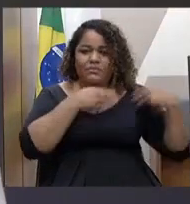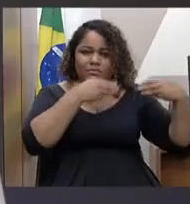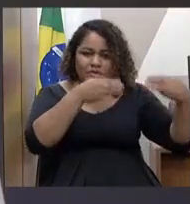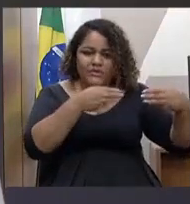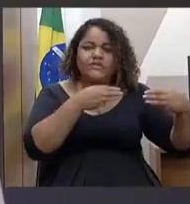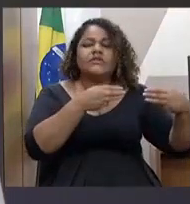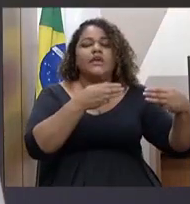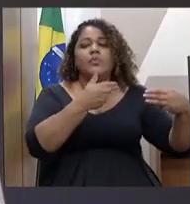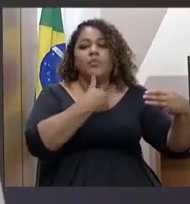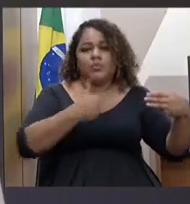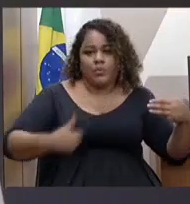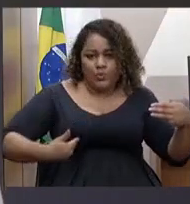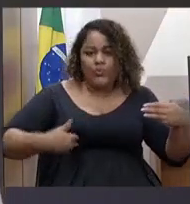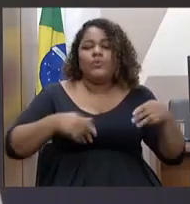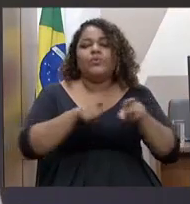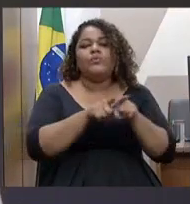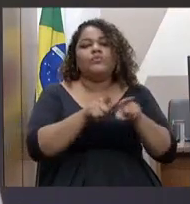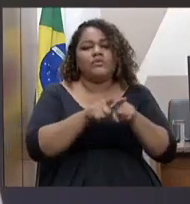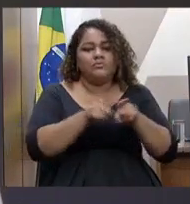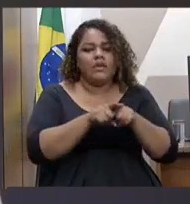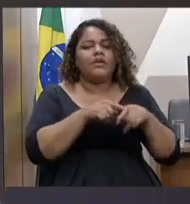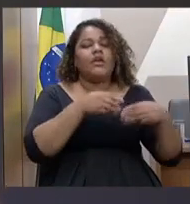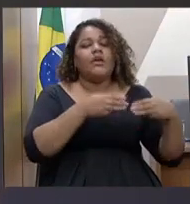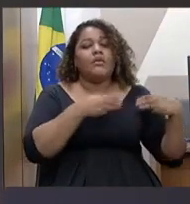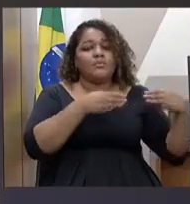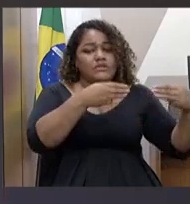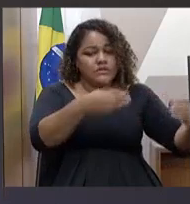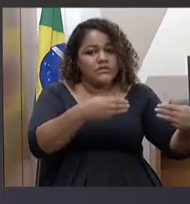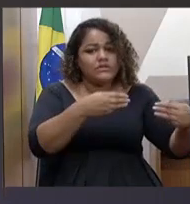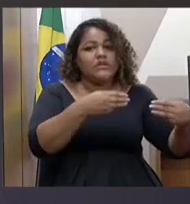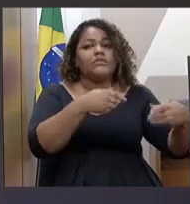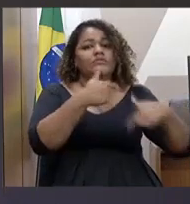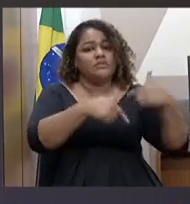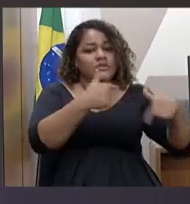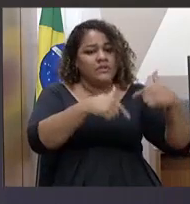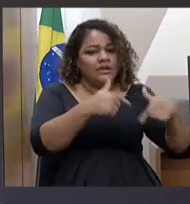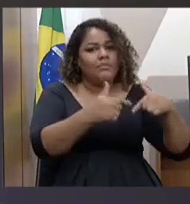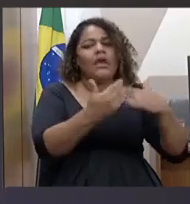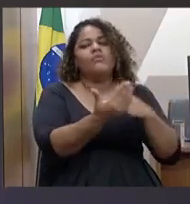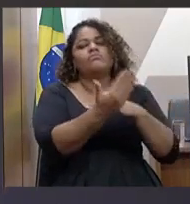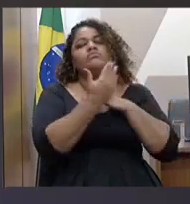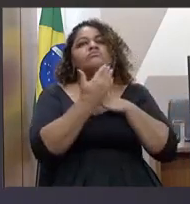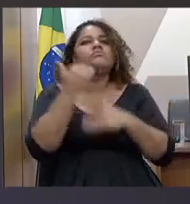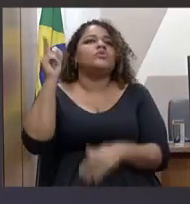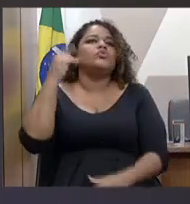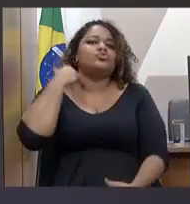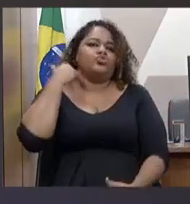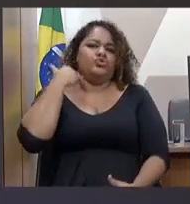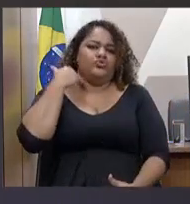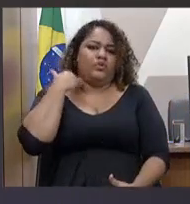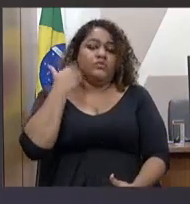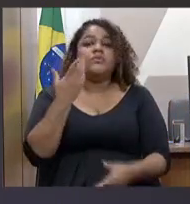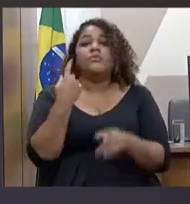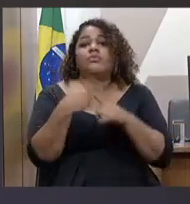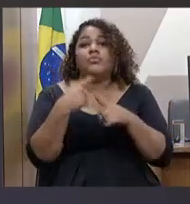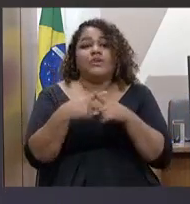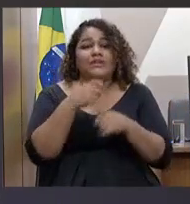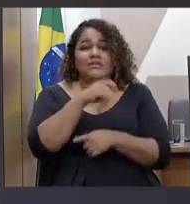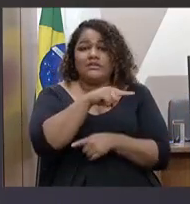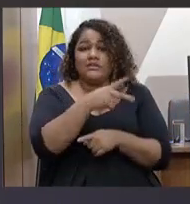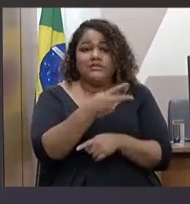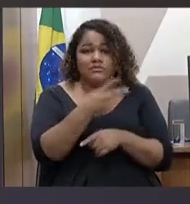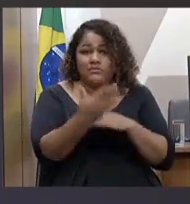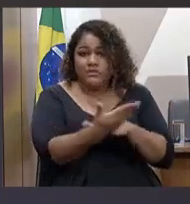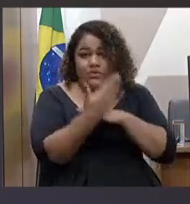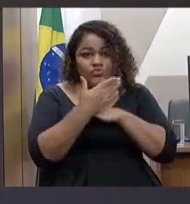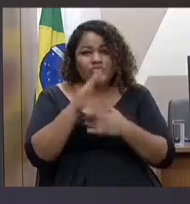Horizonte de Juiz de Fora porque se não fosse eles né e nós não teriam melhorado alguns